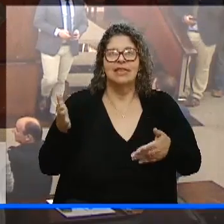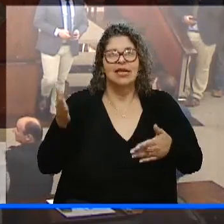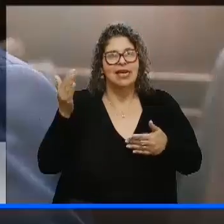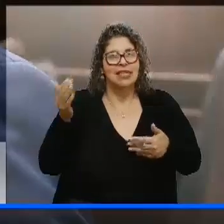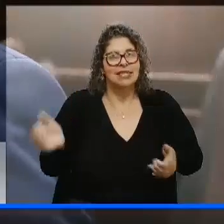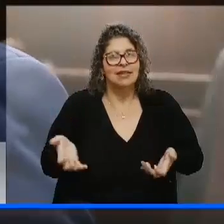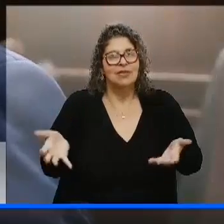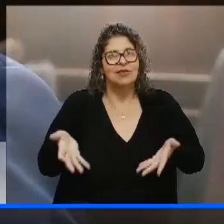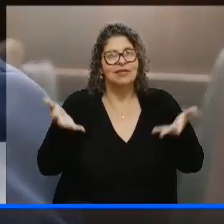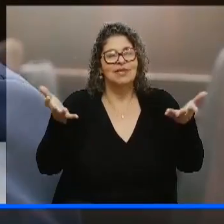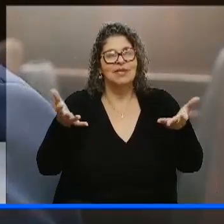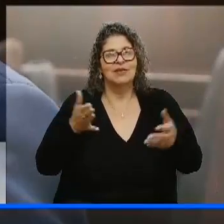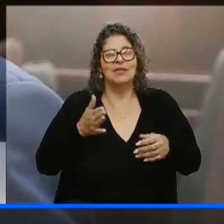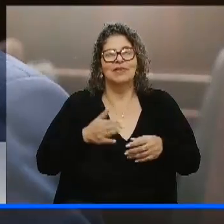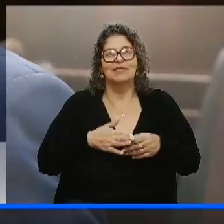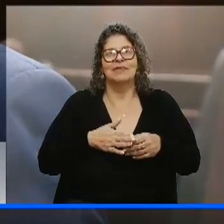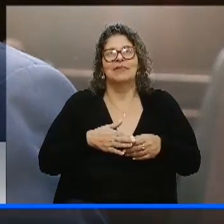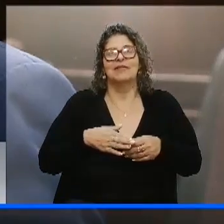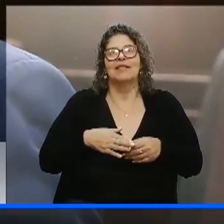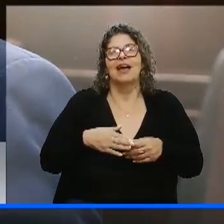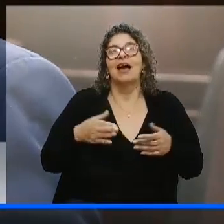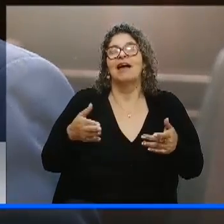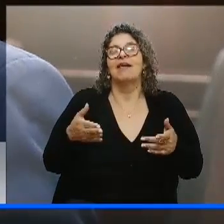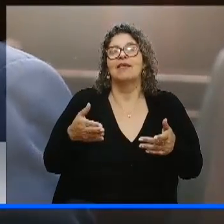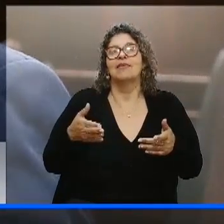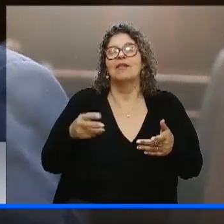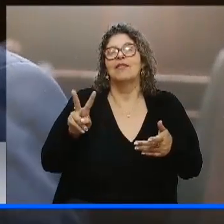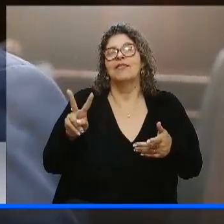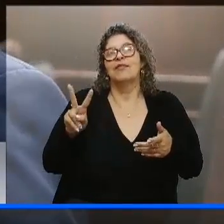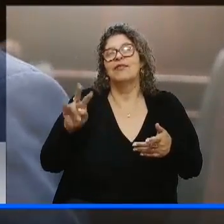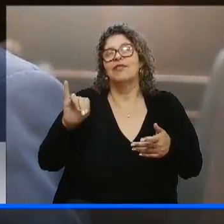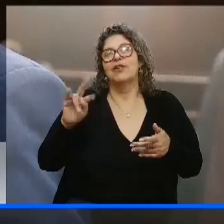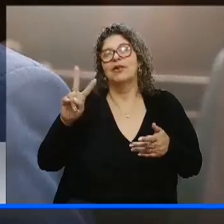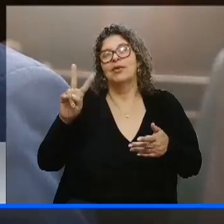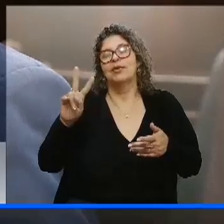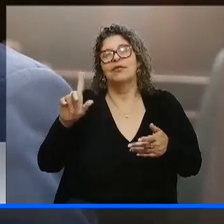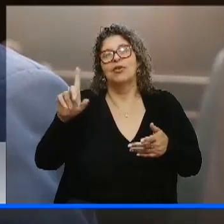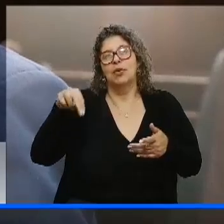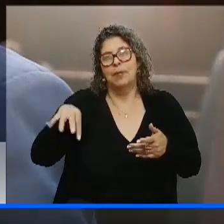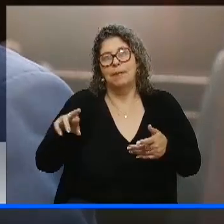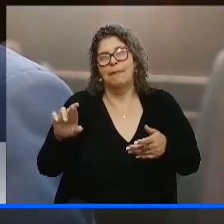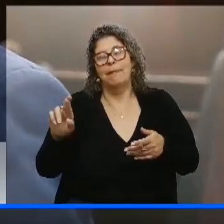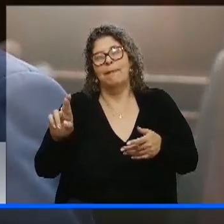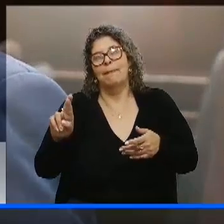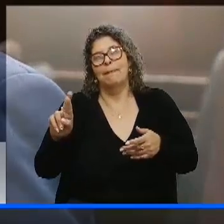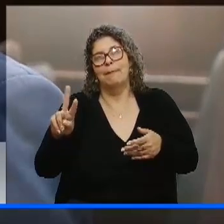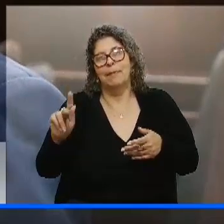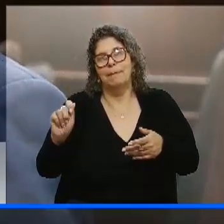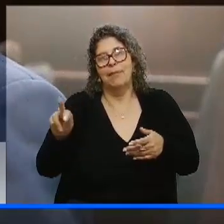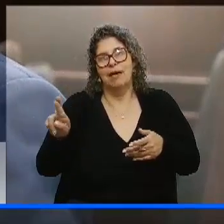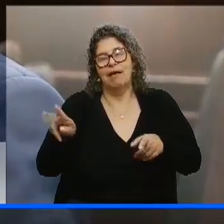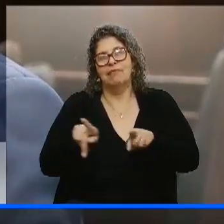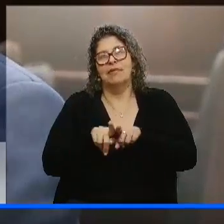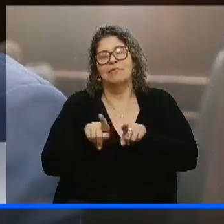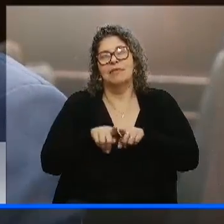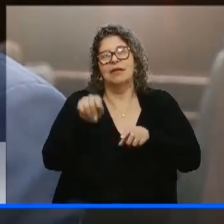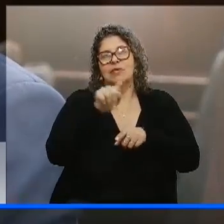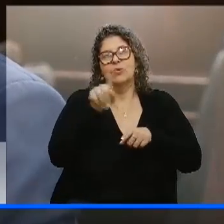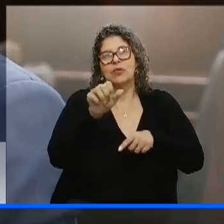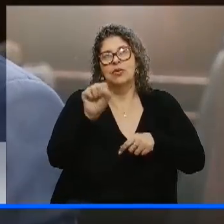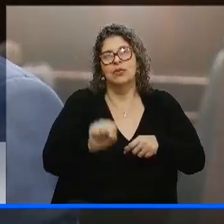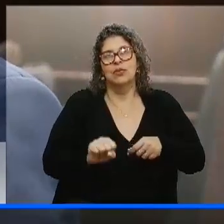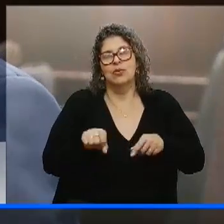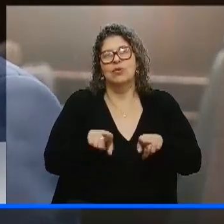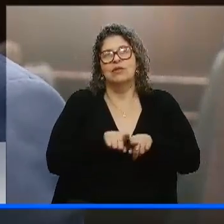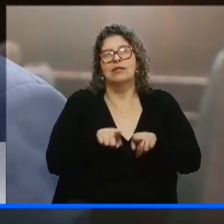meu conterrâneo marauense deputado vilmar ranking o presidente da azonasul o